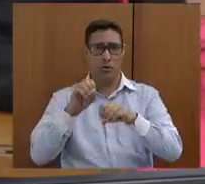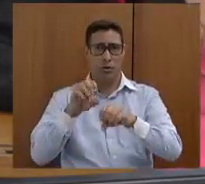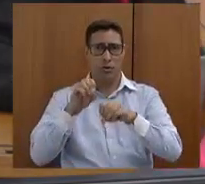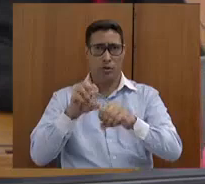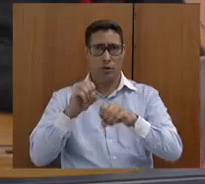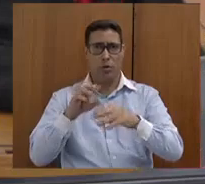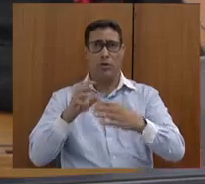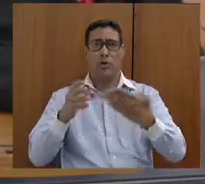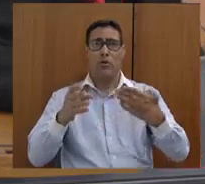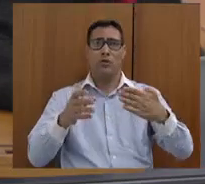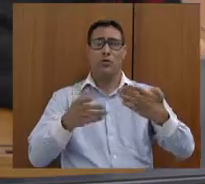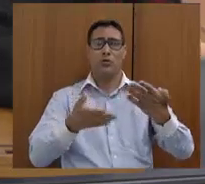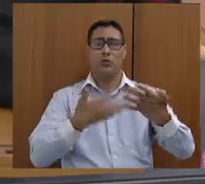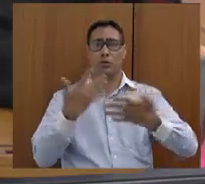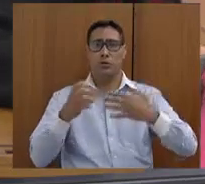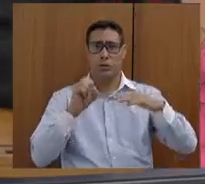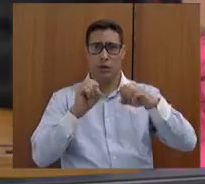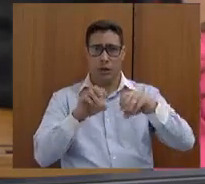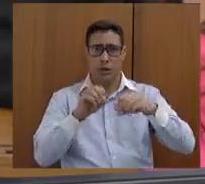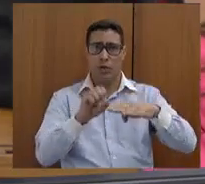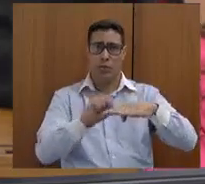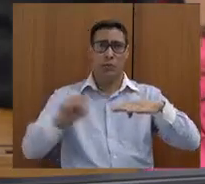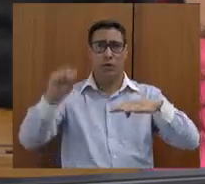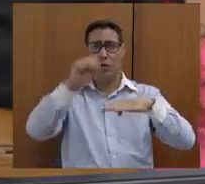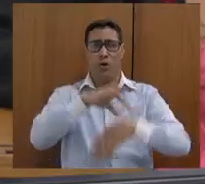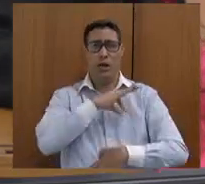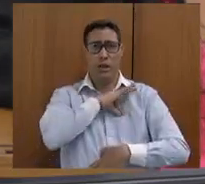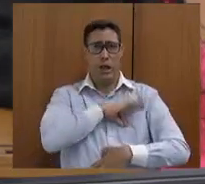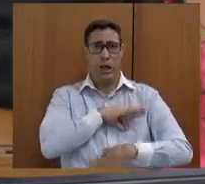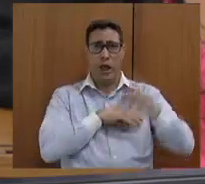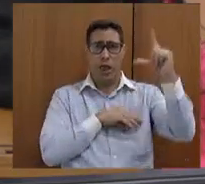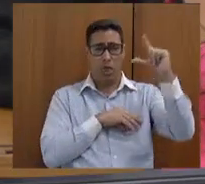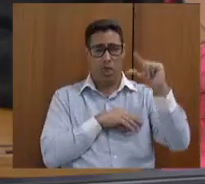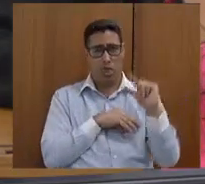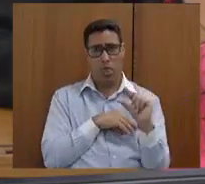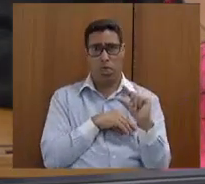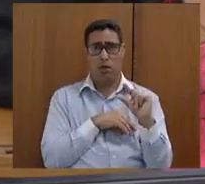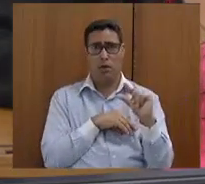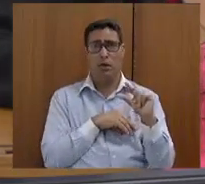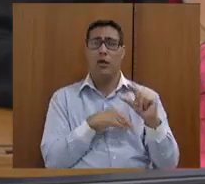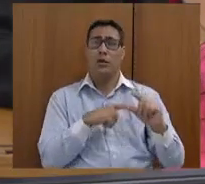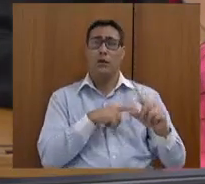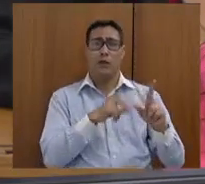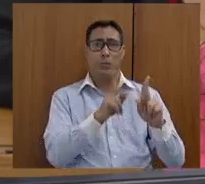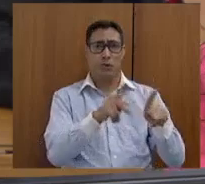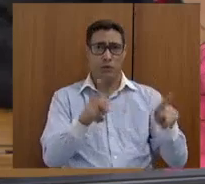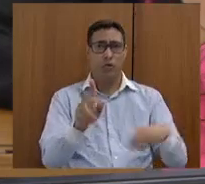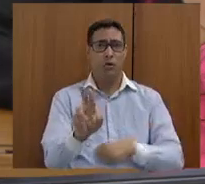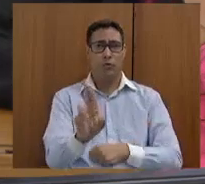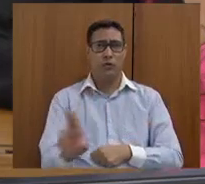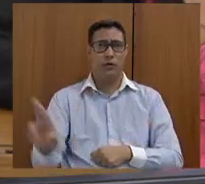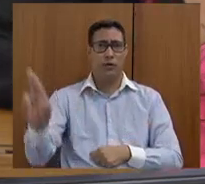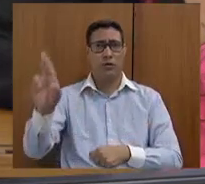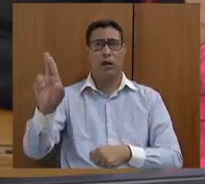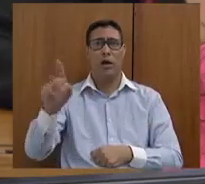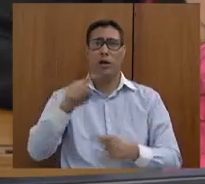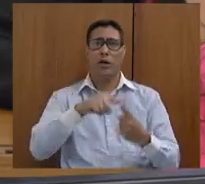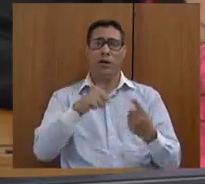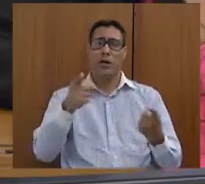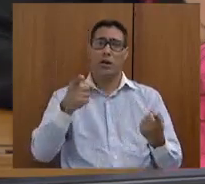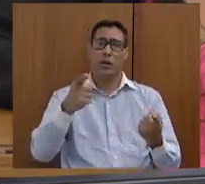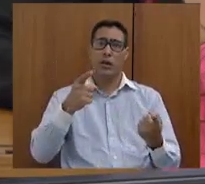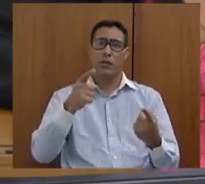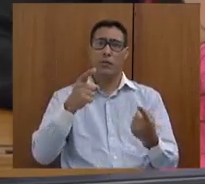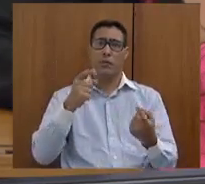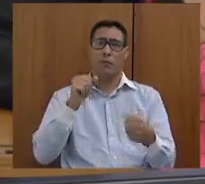do investimento básico inferior a salário mínimo nós temos a situação de professores universitárias que tiram licença maternidade